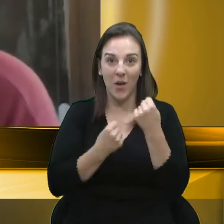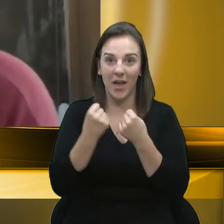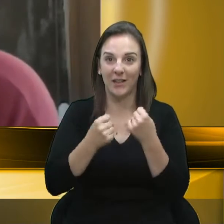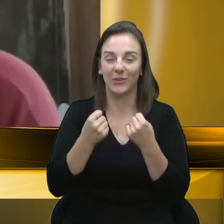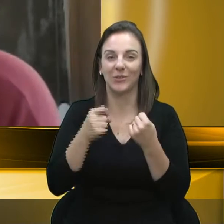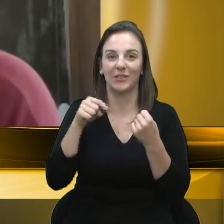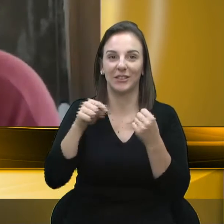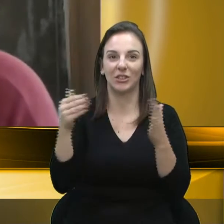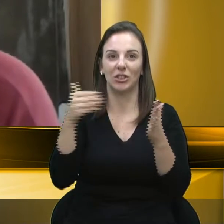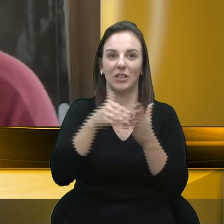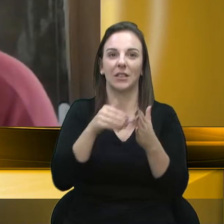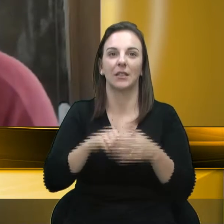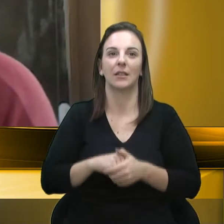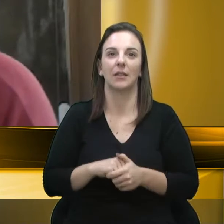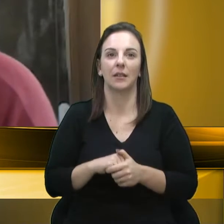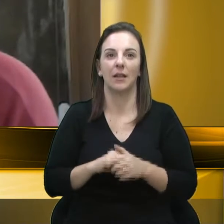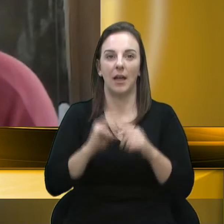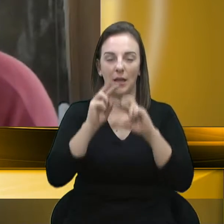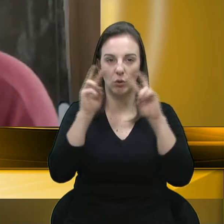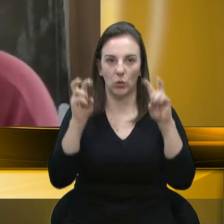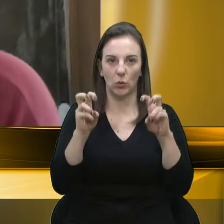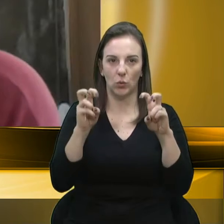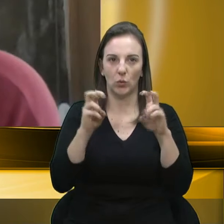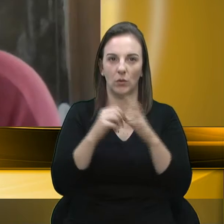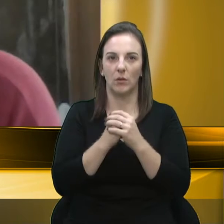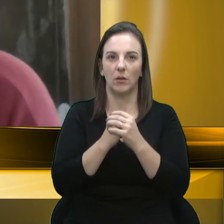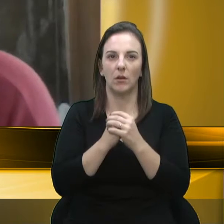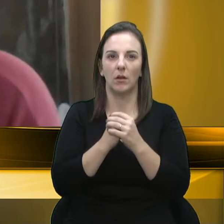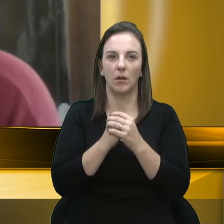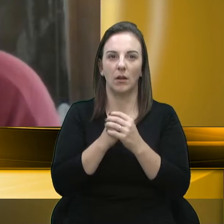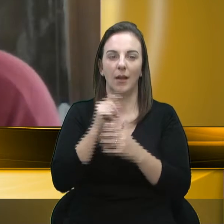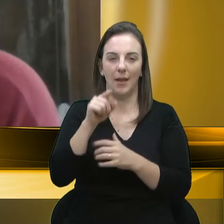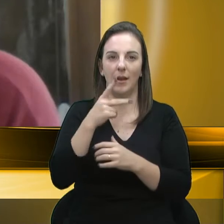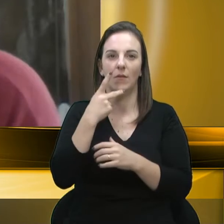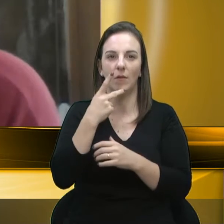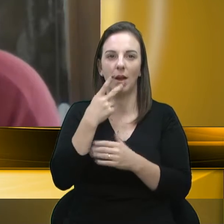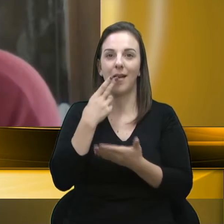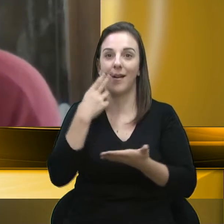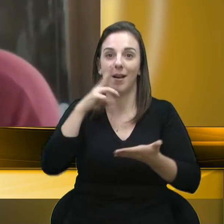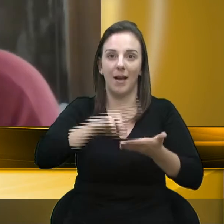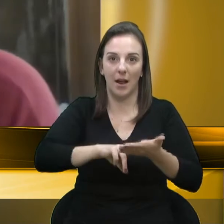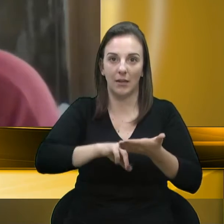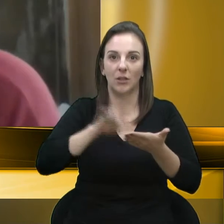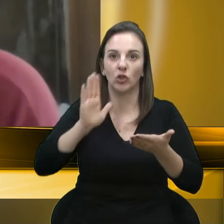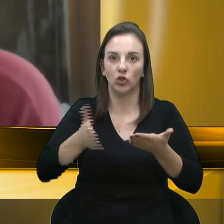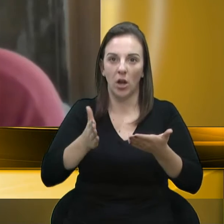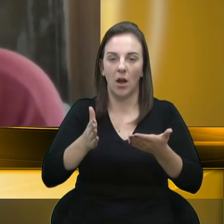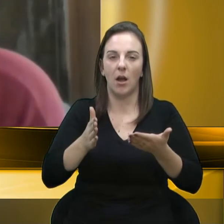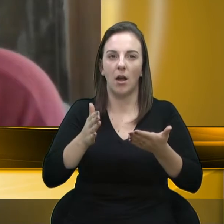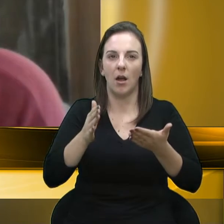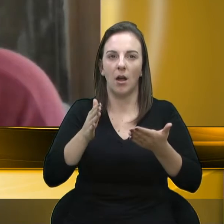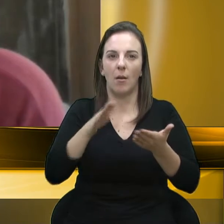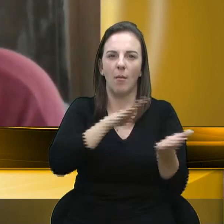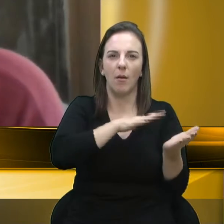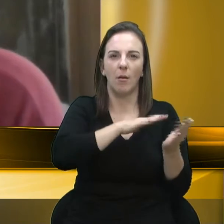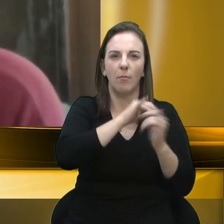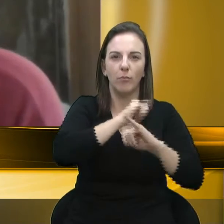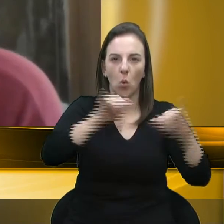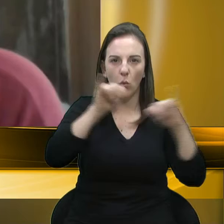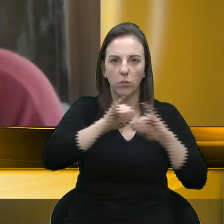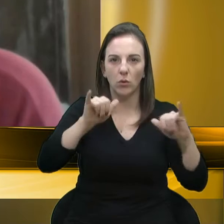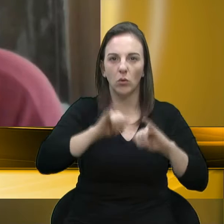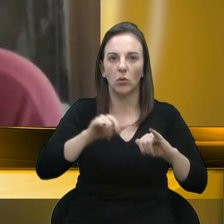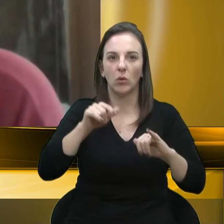Ele trata de uma carta que já se tornou público, né, por meios de comunicação, hoje, inclusive, no jornal aqui da cidade.